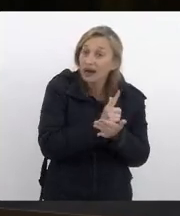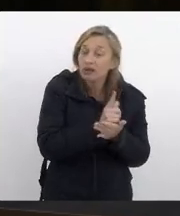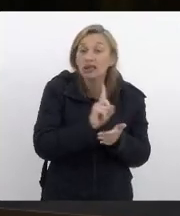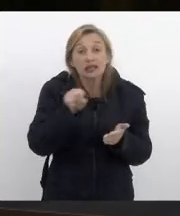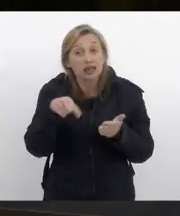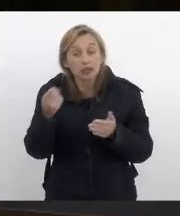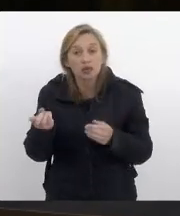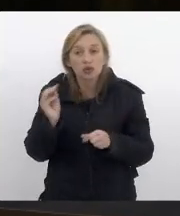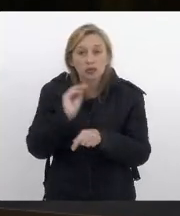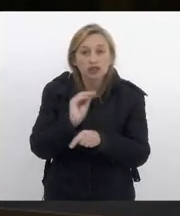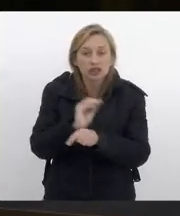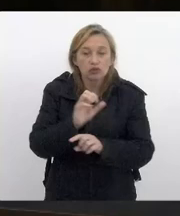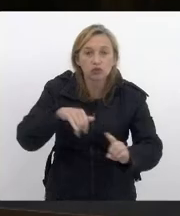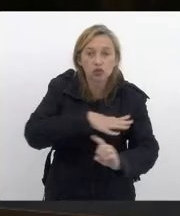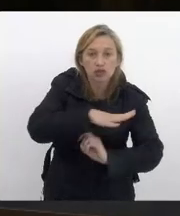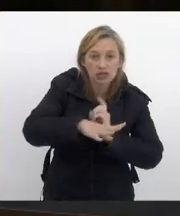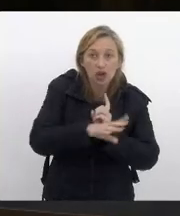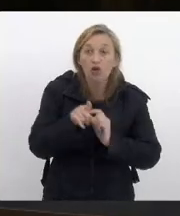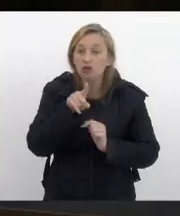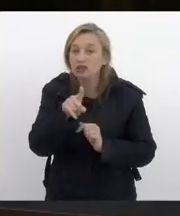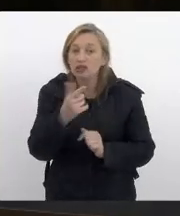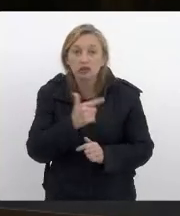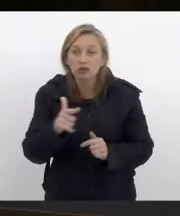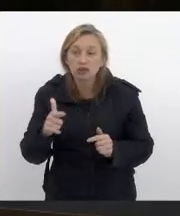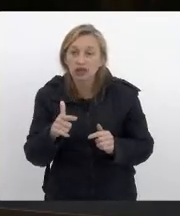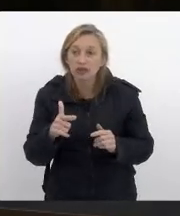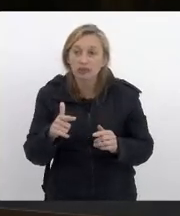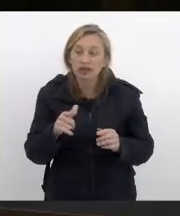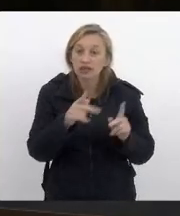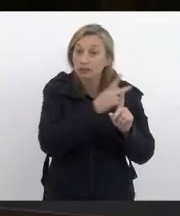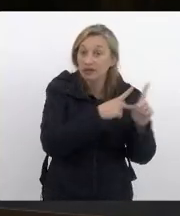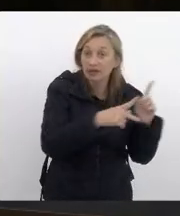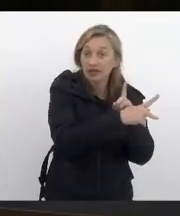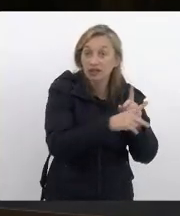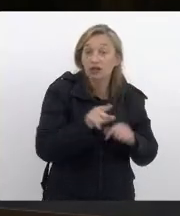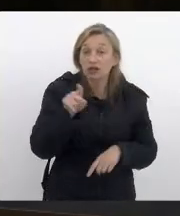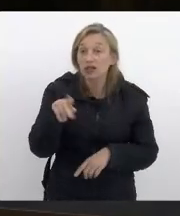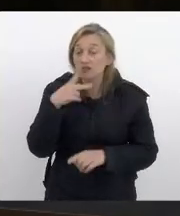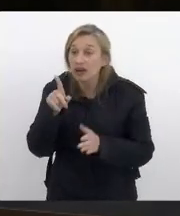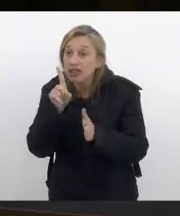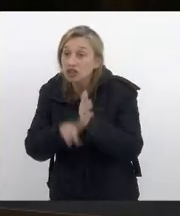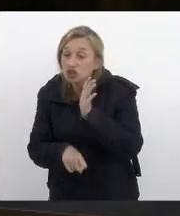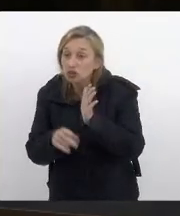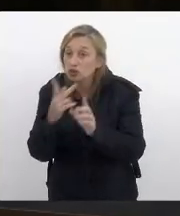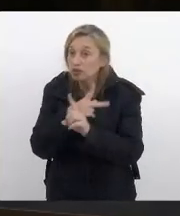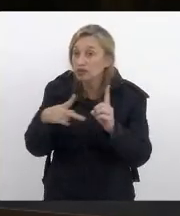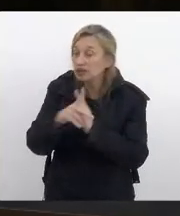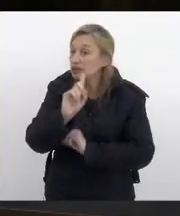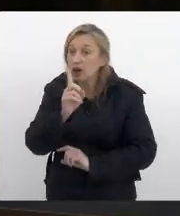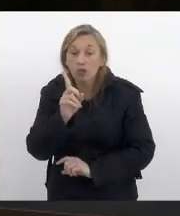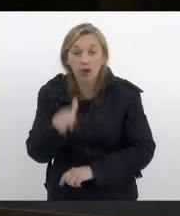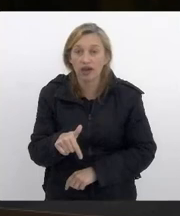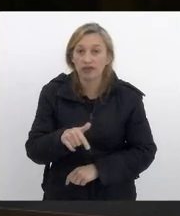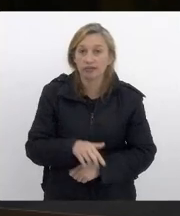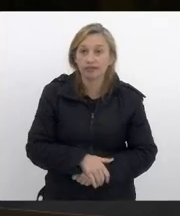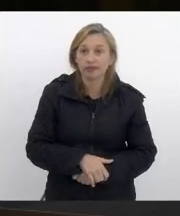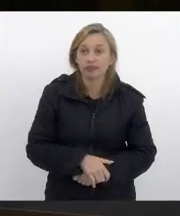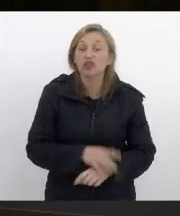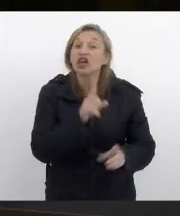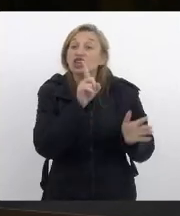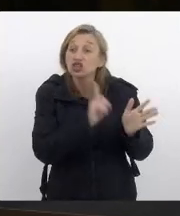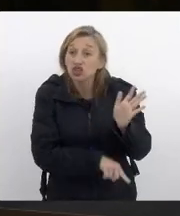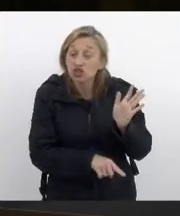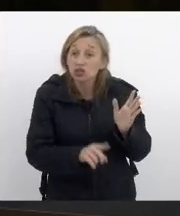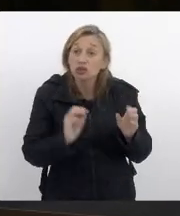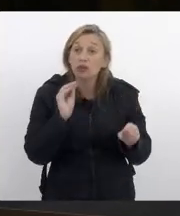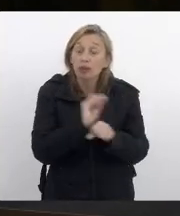da proteção social, vocês não têm mais previdência. Quando você fala desconto previdenciário, não é desconto previdenciário, é desconto